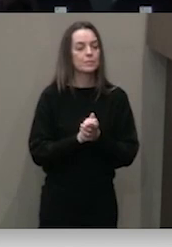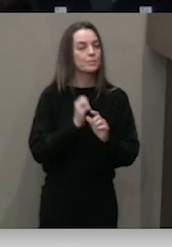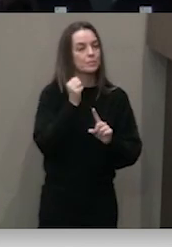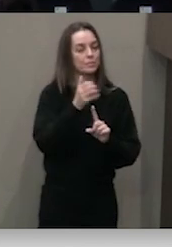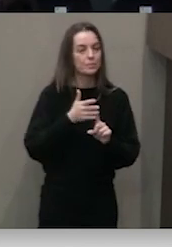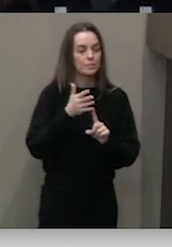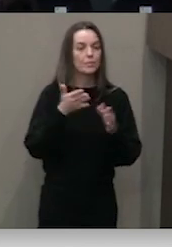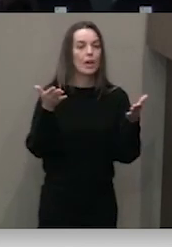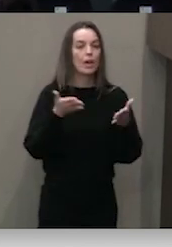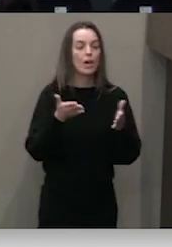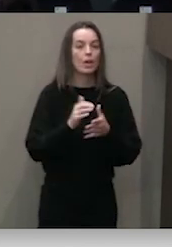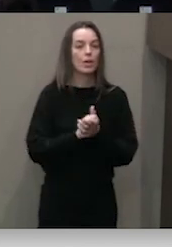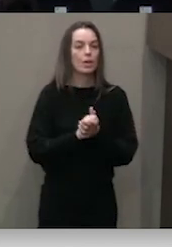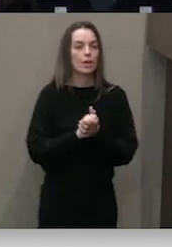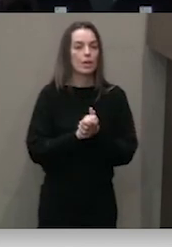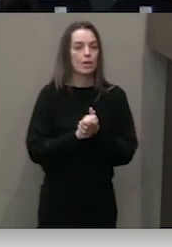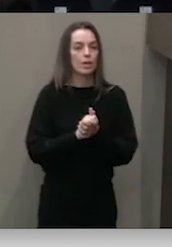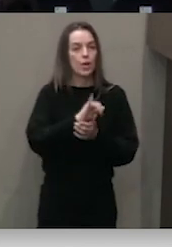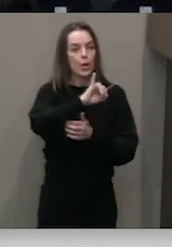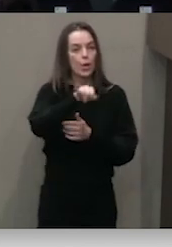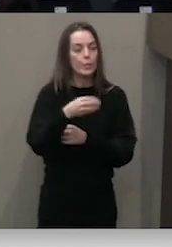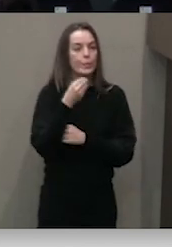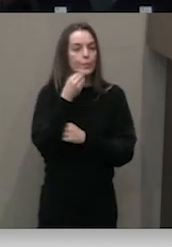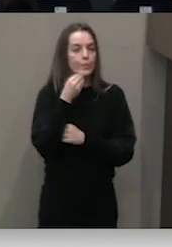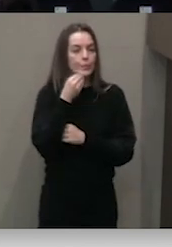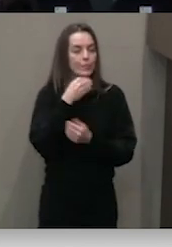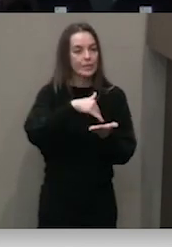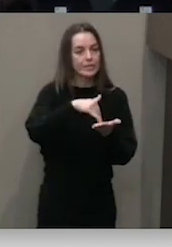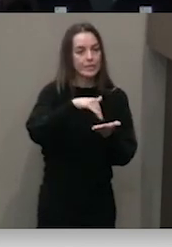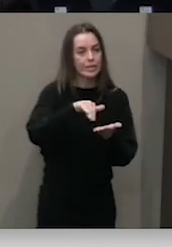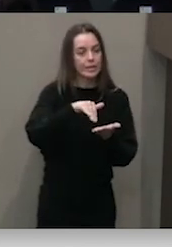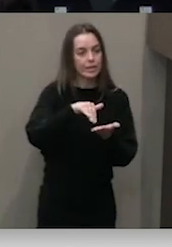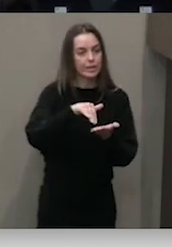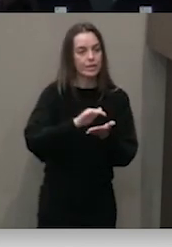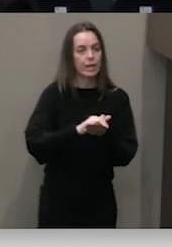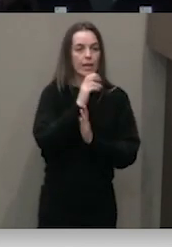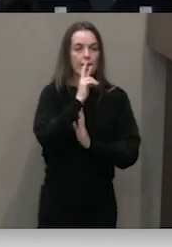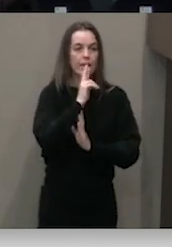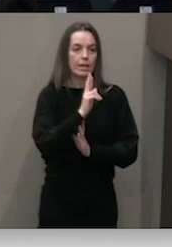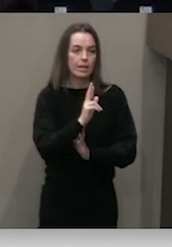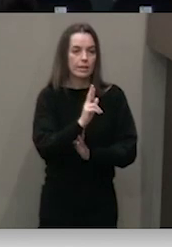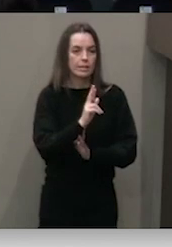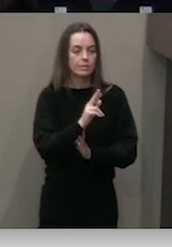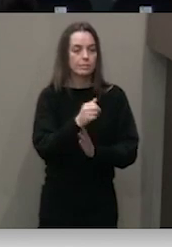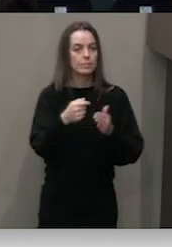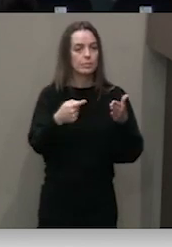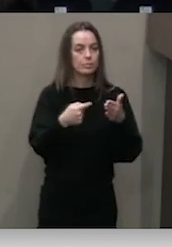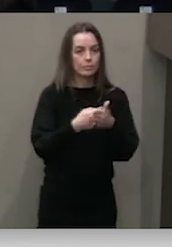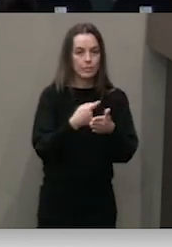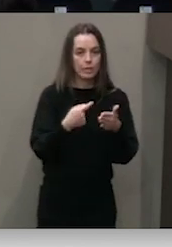Vamos oportunizar para o secretário Giese responder, então, aos questionamentos.